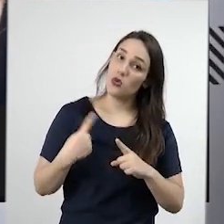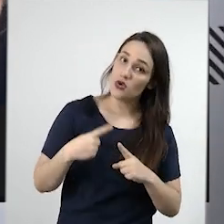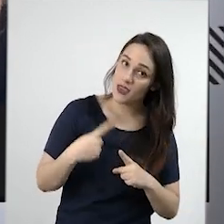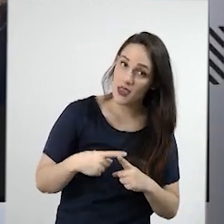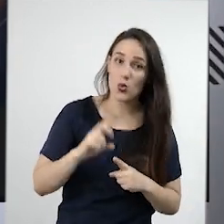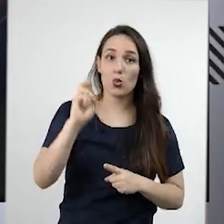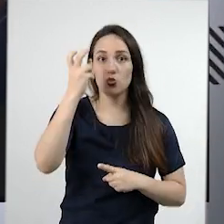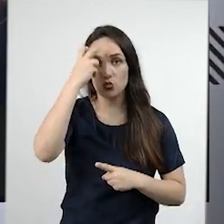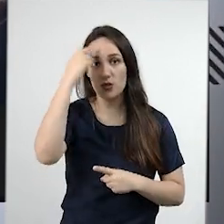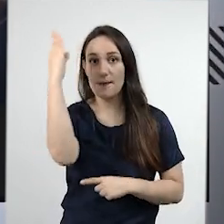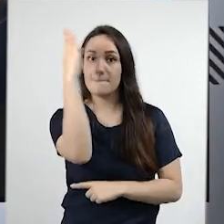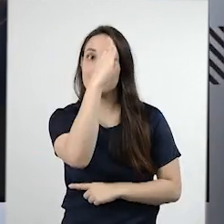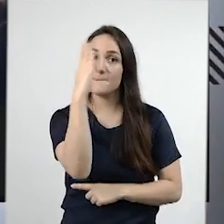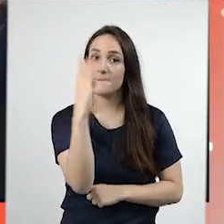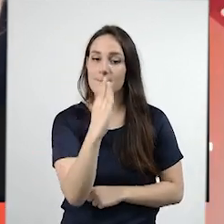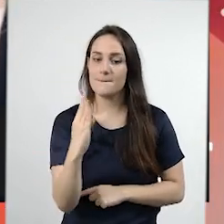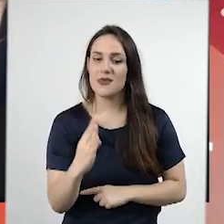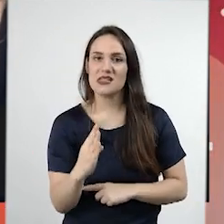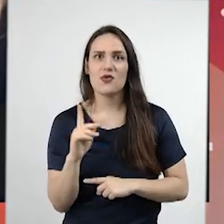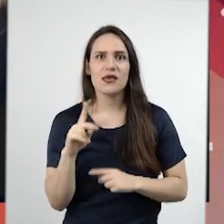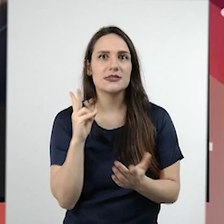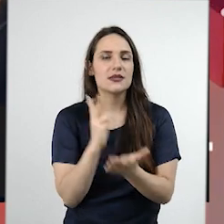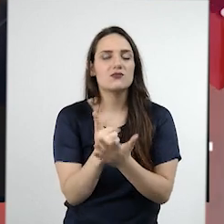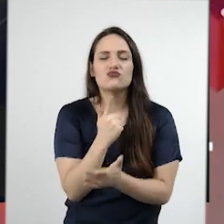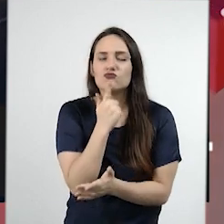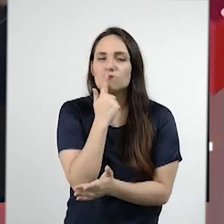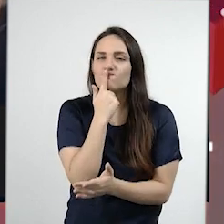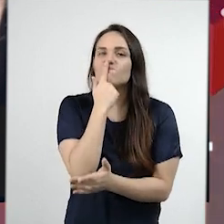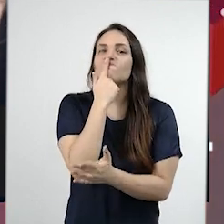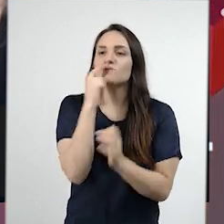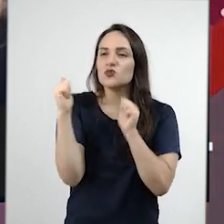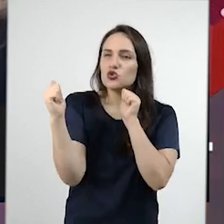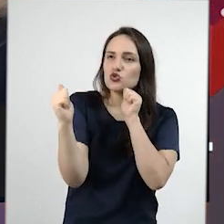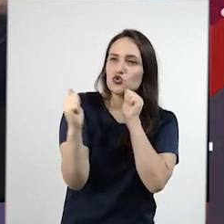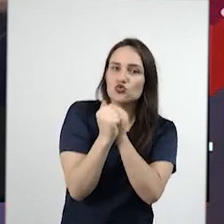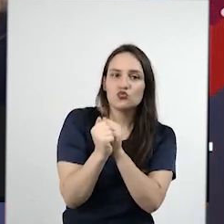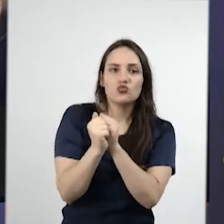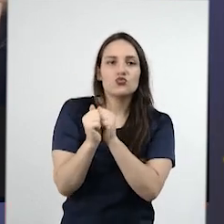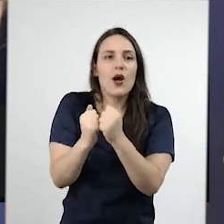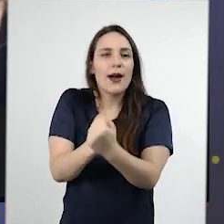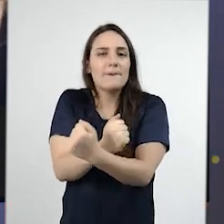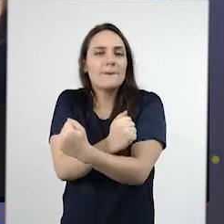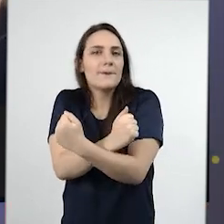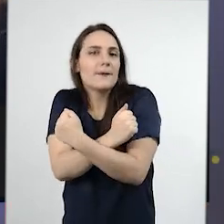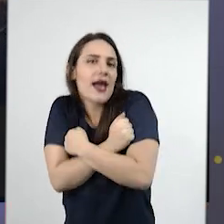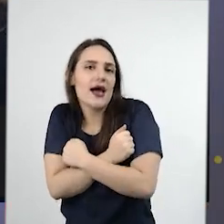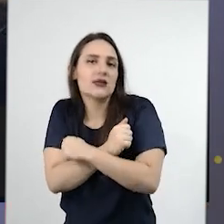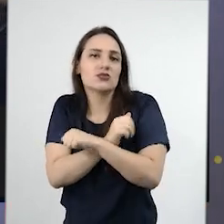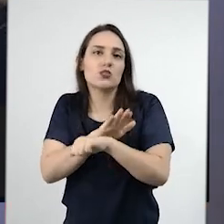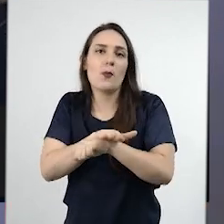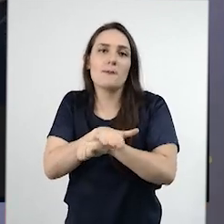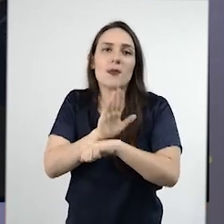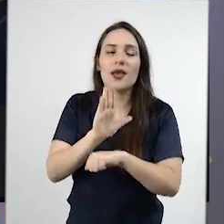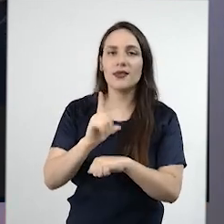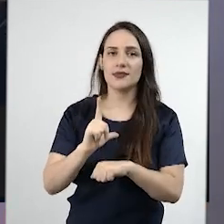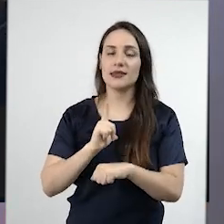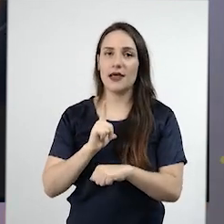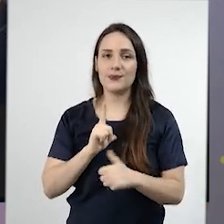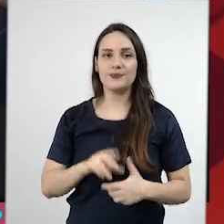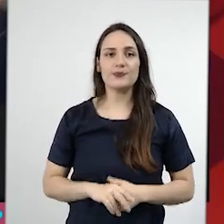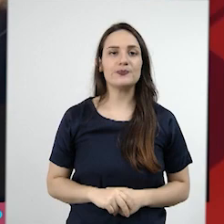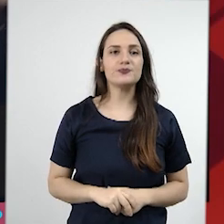uma cultura do estar junto, a cultura da aglomeração, do abraço, e você